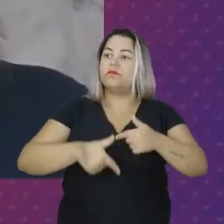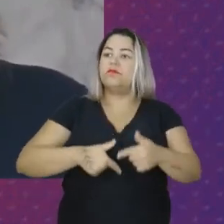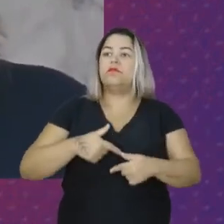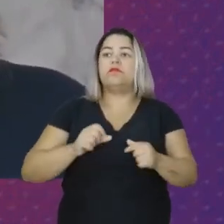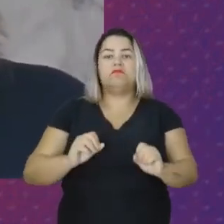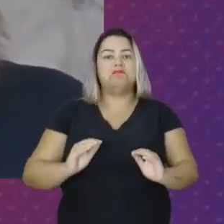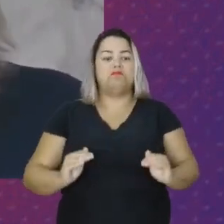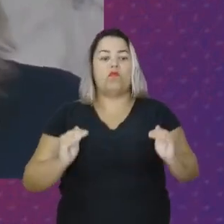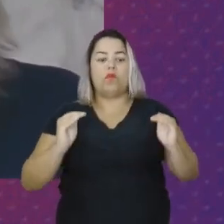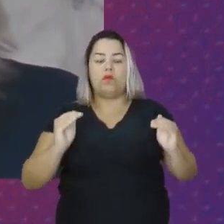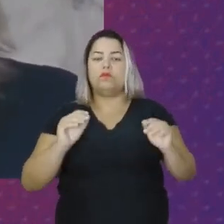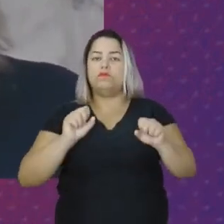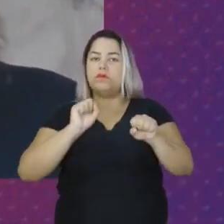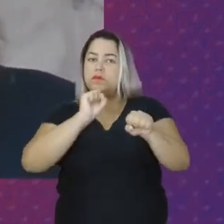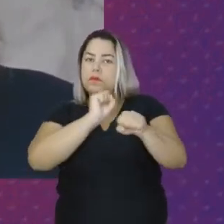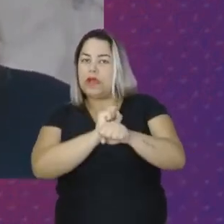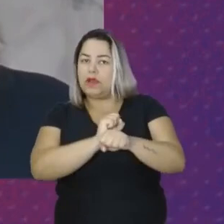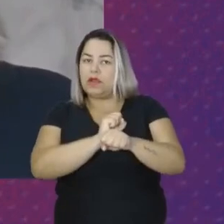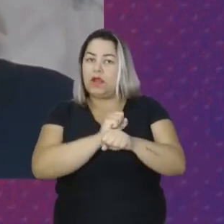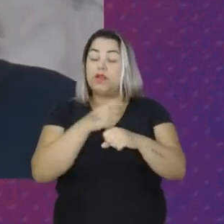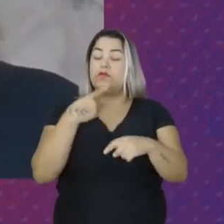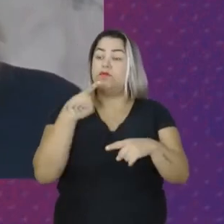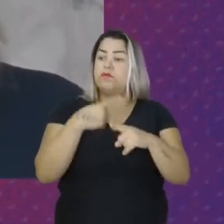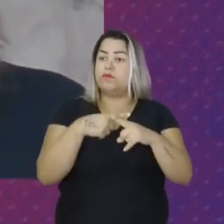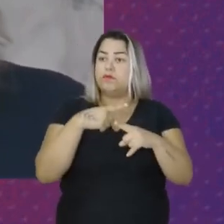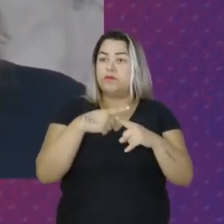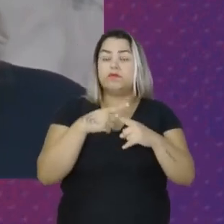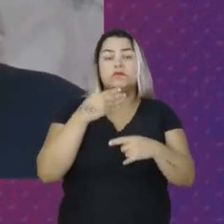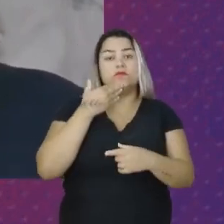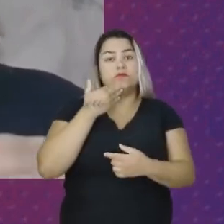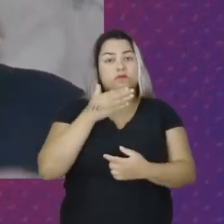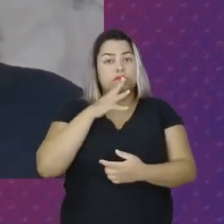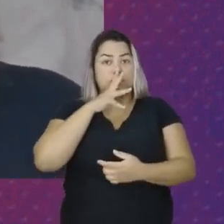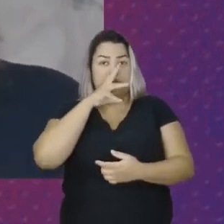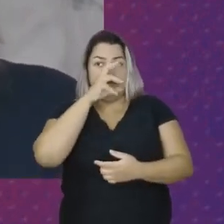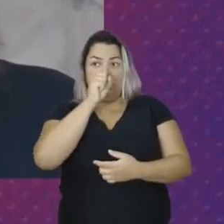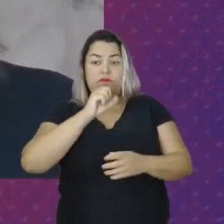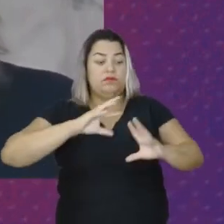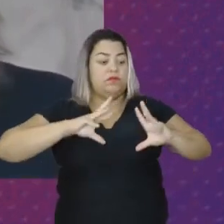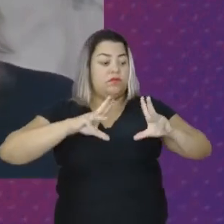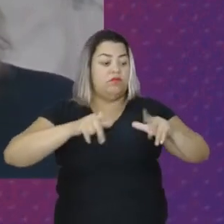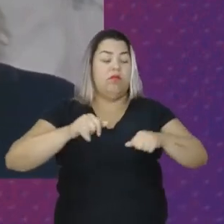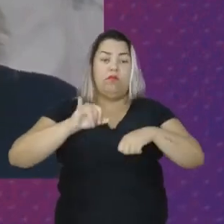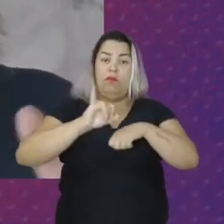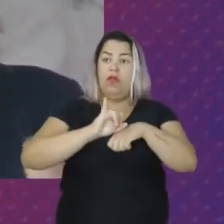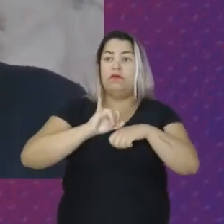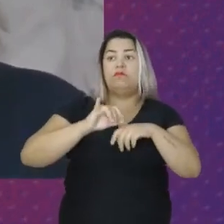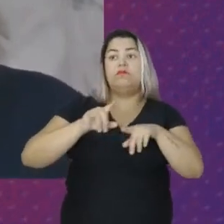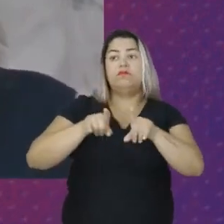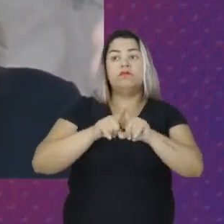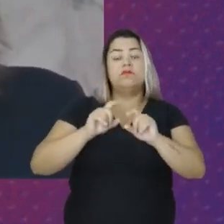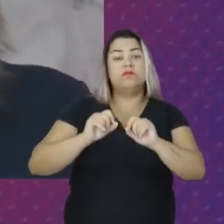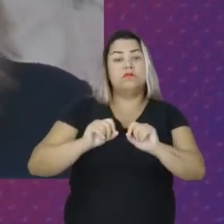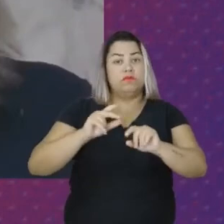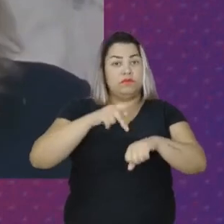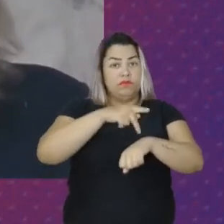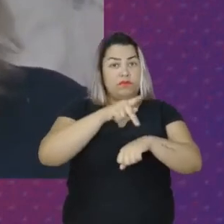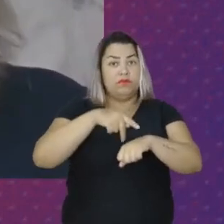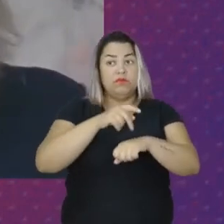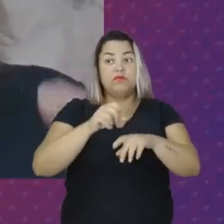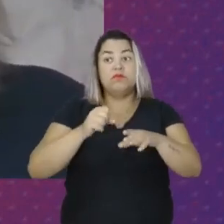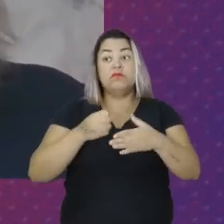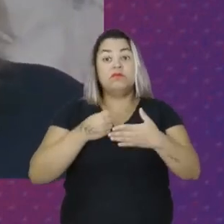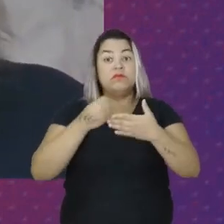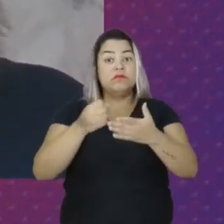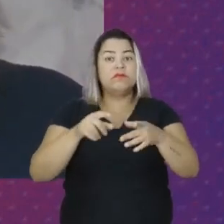isso precisa ser barrado. E uma reivindicação forte de todas as centrais sindicais do país entregues para